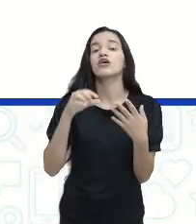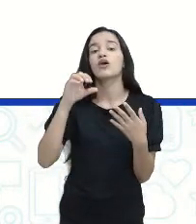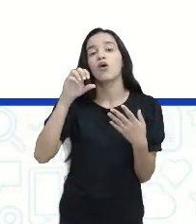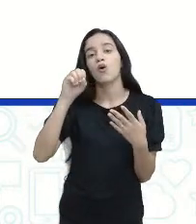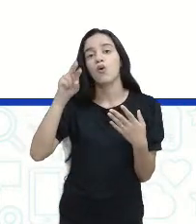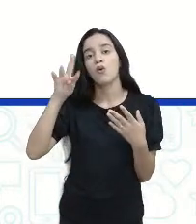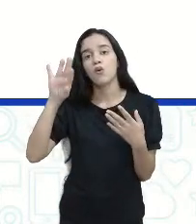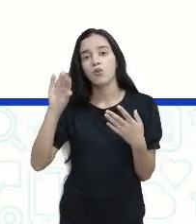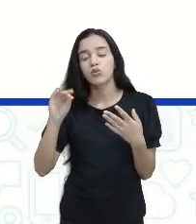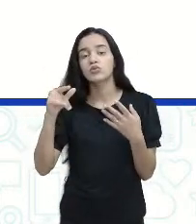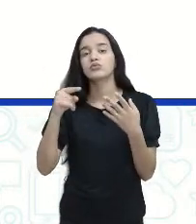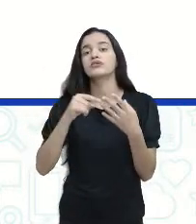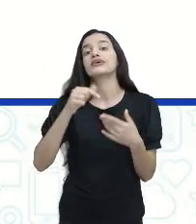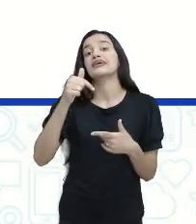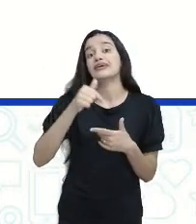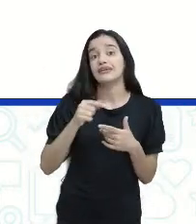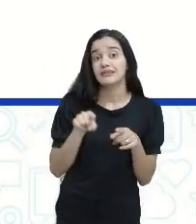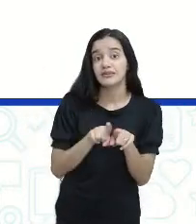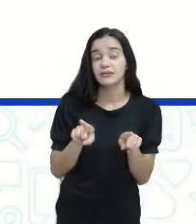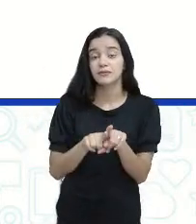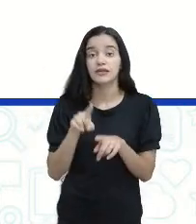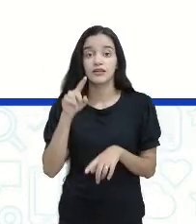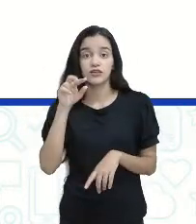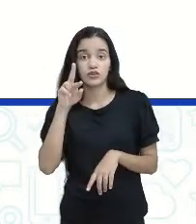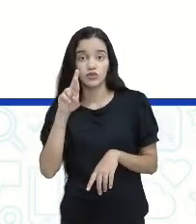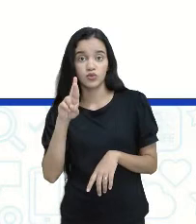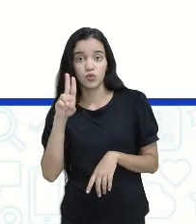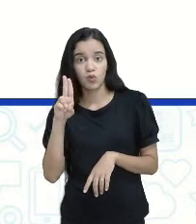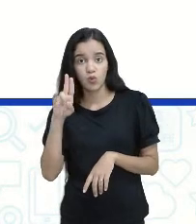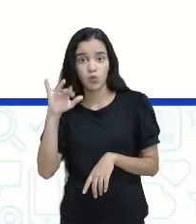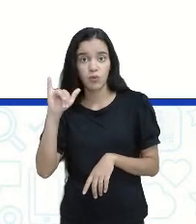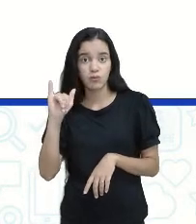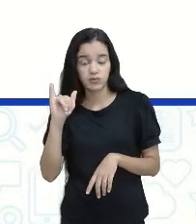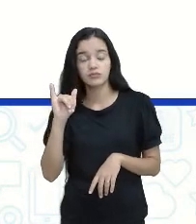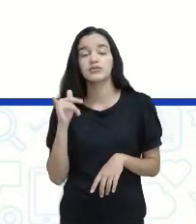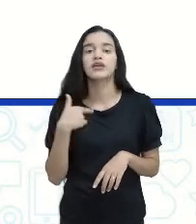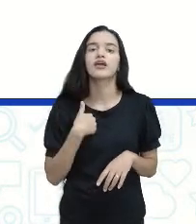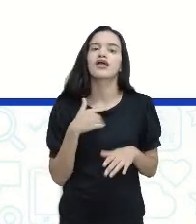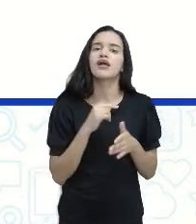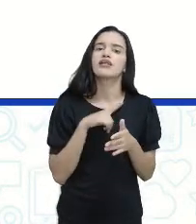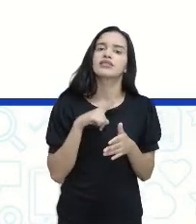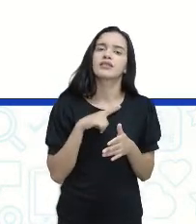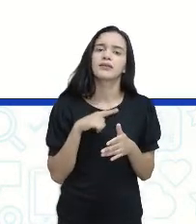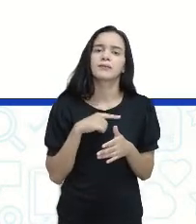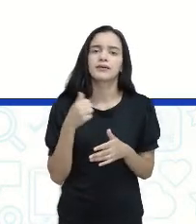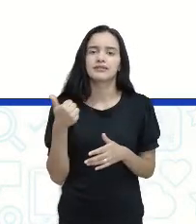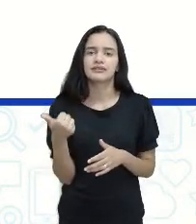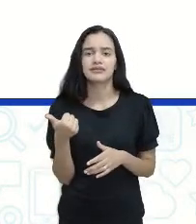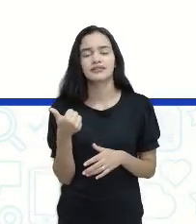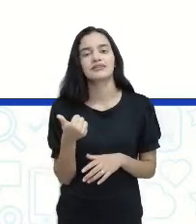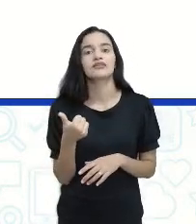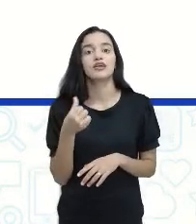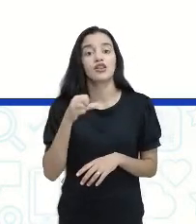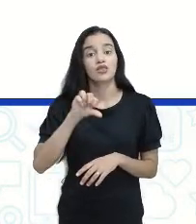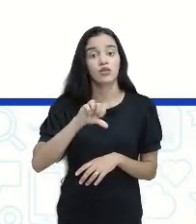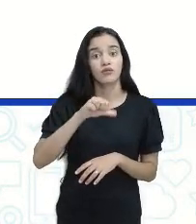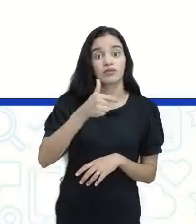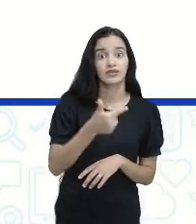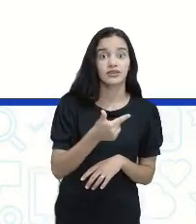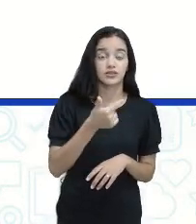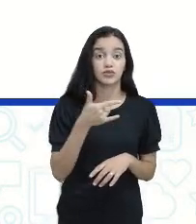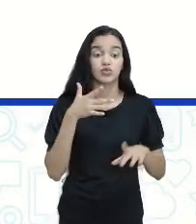Rb. E temos mais de 92 elementos químicos já descobertos na natureza, né? Ou